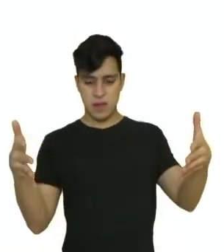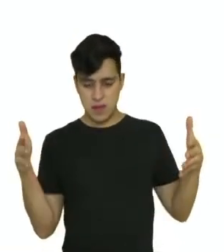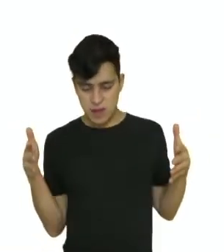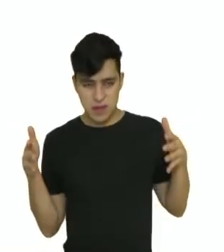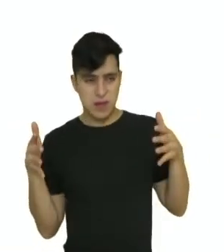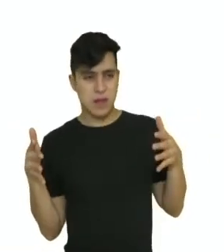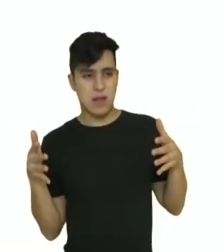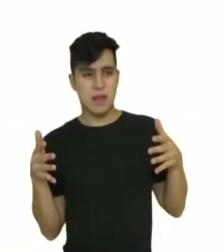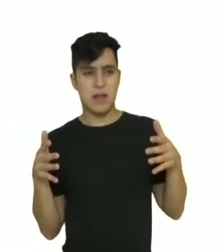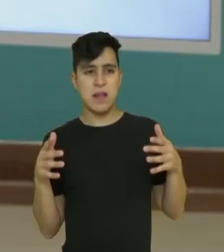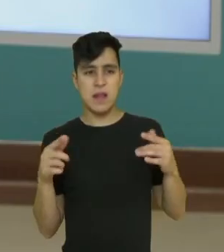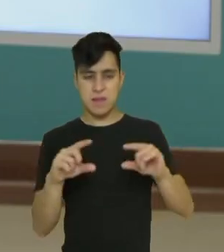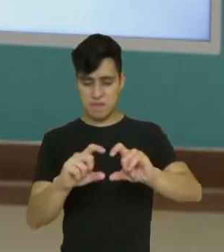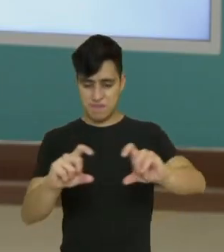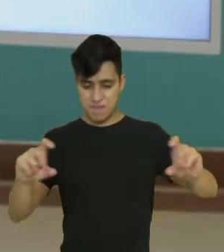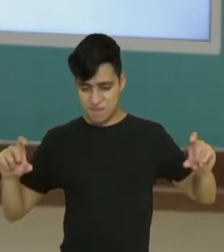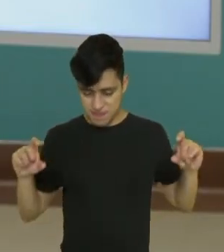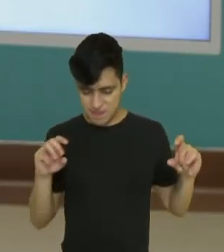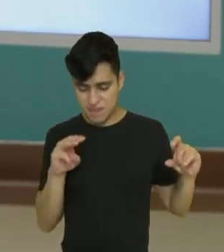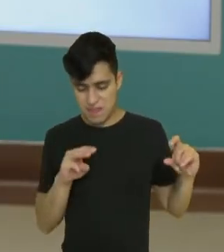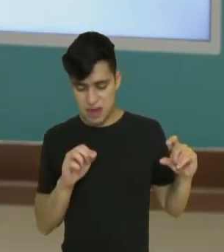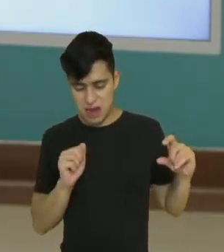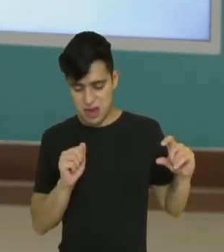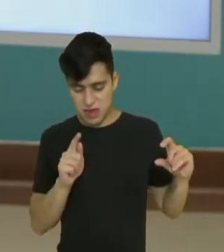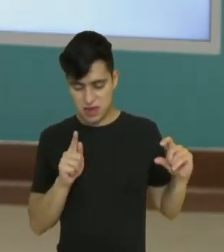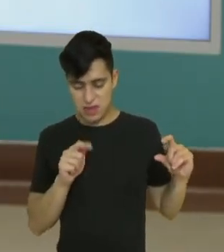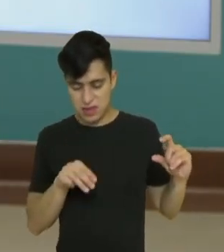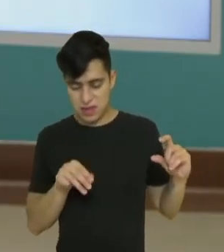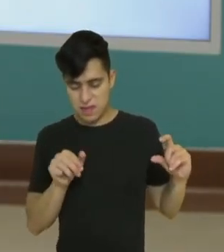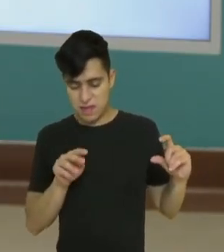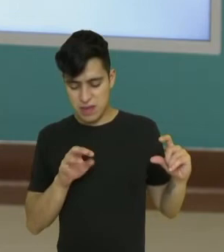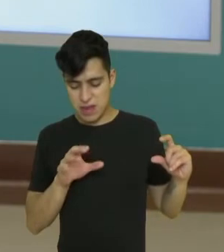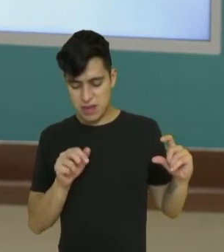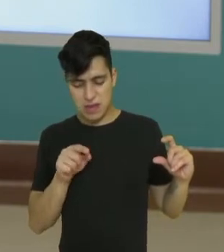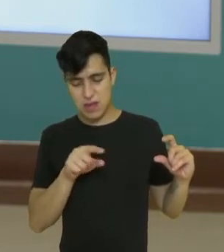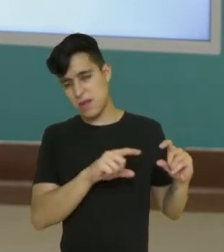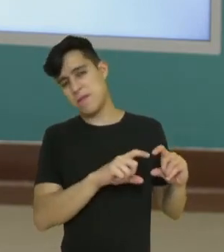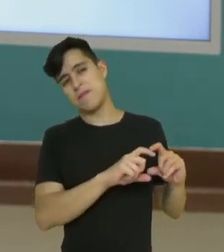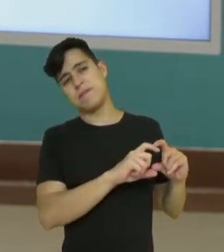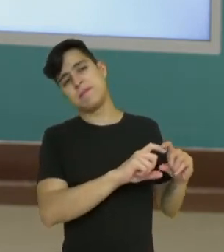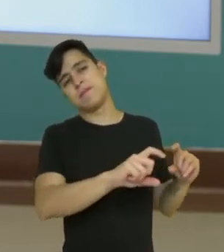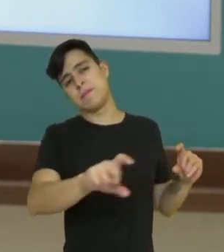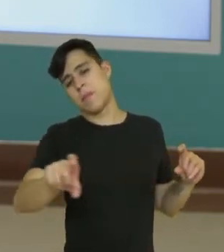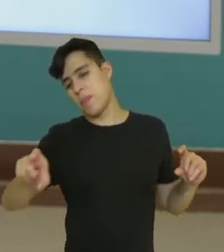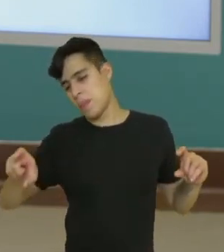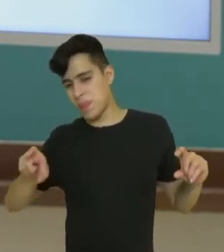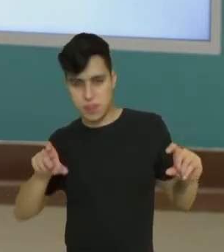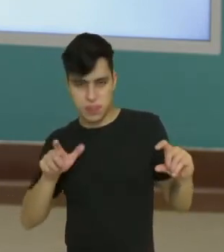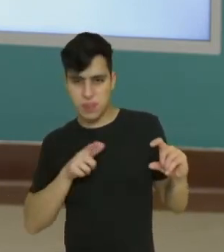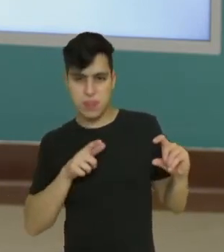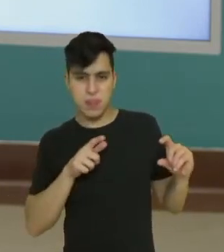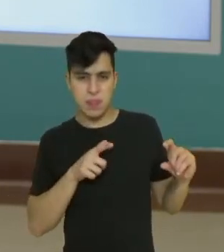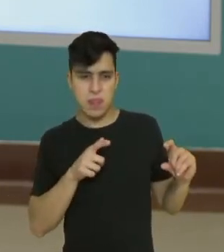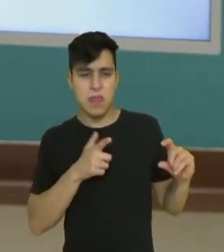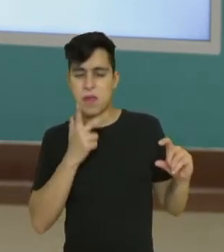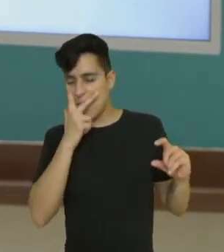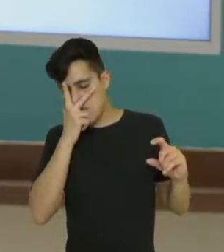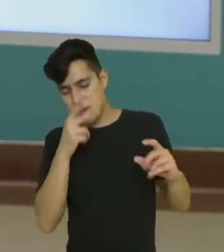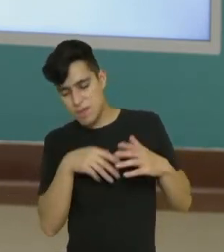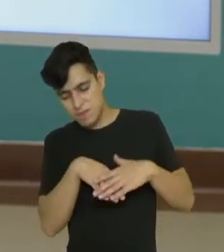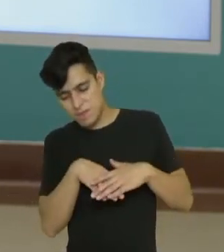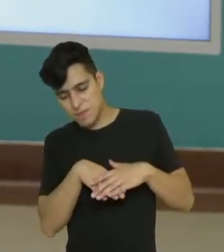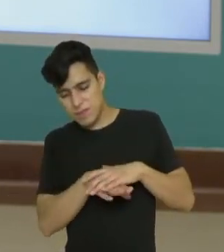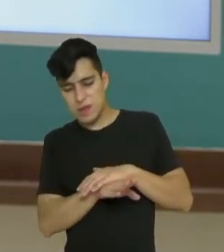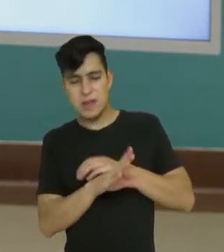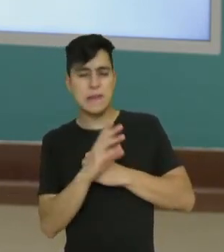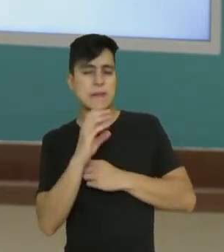chamada câmara magmática. Nessa câmara, nesse local, nós temos o quê? Guardado